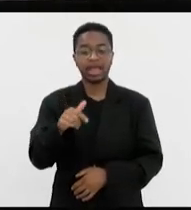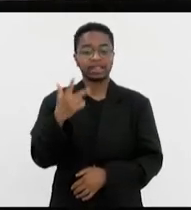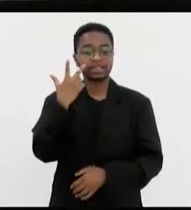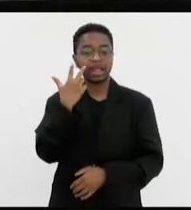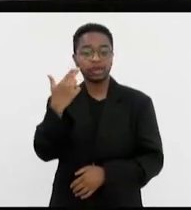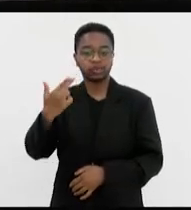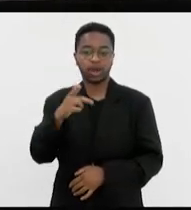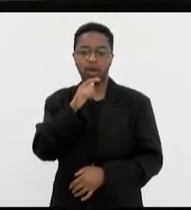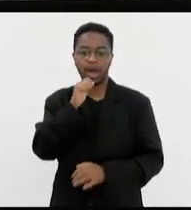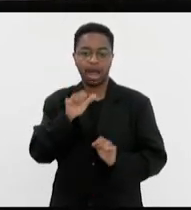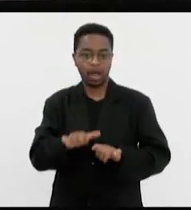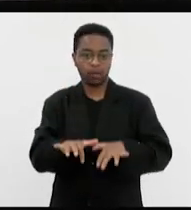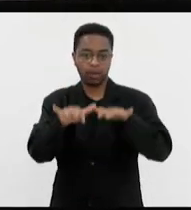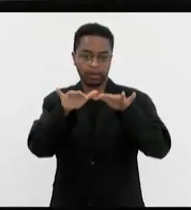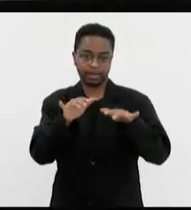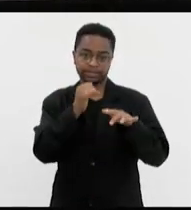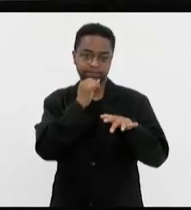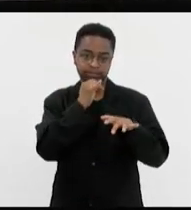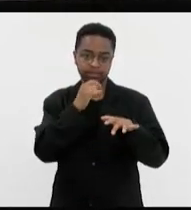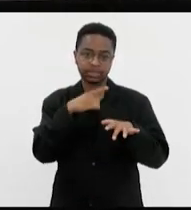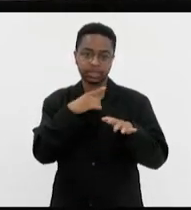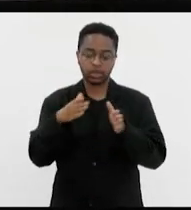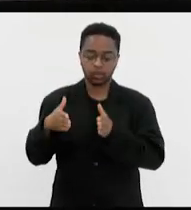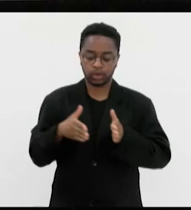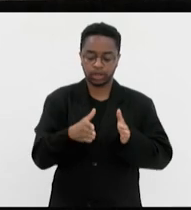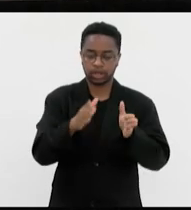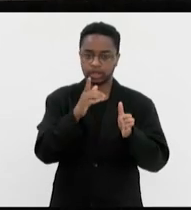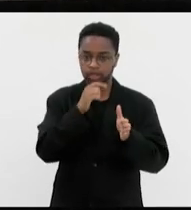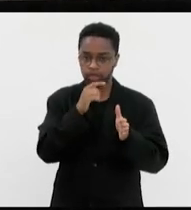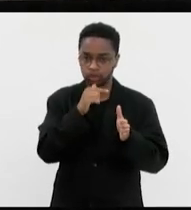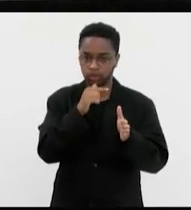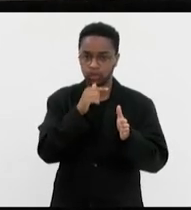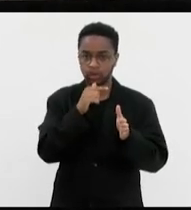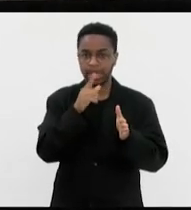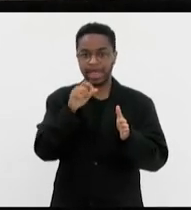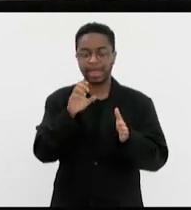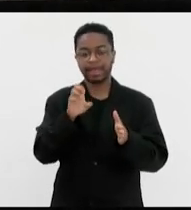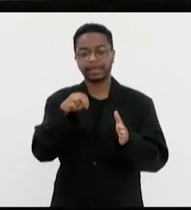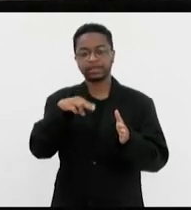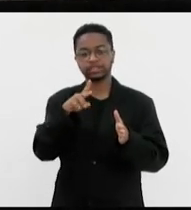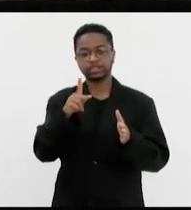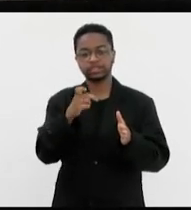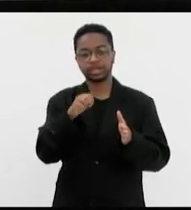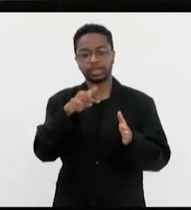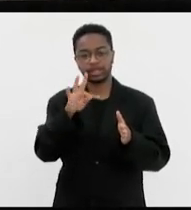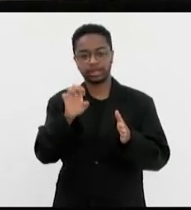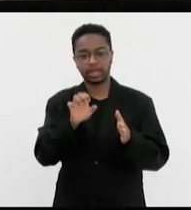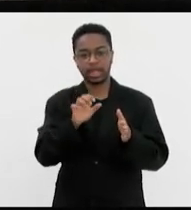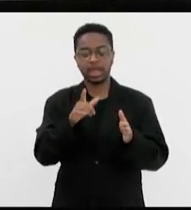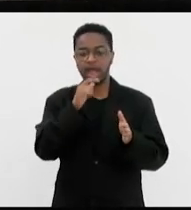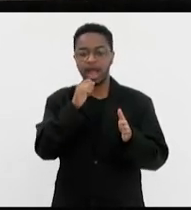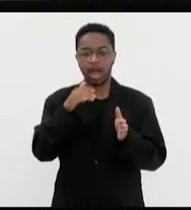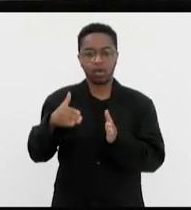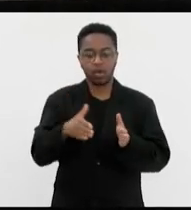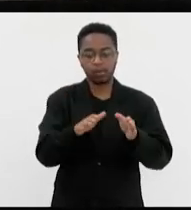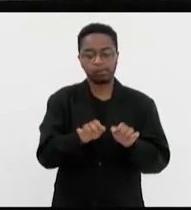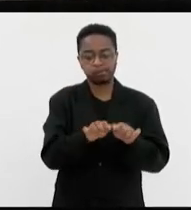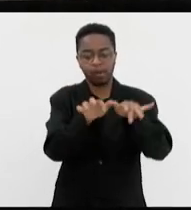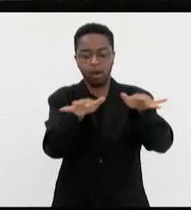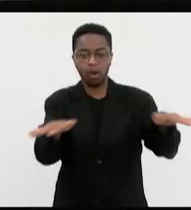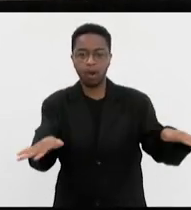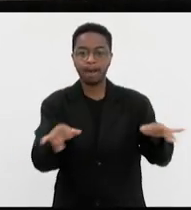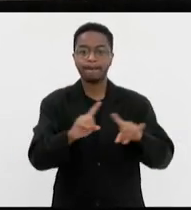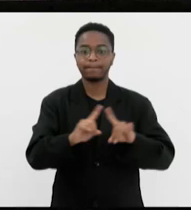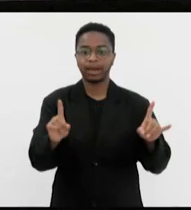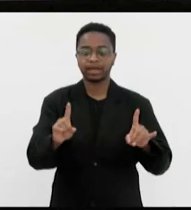seja, uma várzea do rio é uma enchente. Um alagamento é quando você tem algum empoçamento